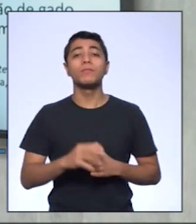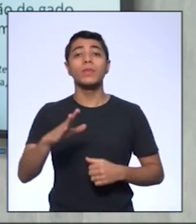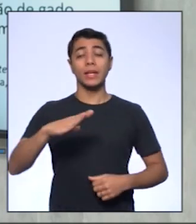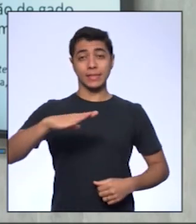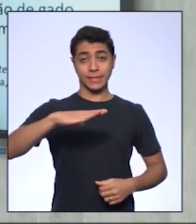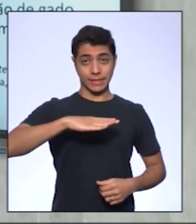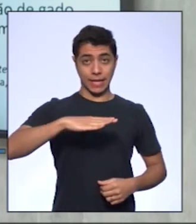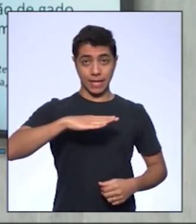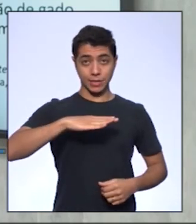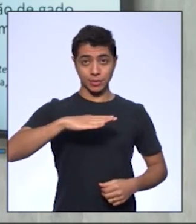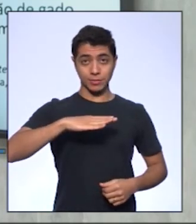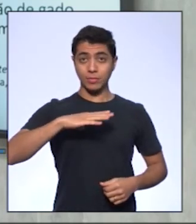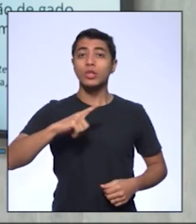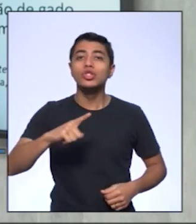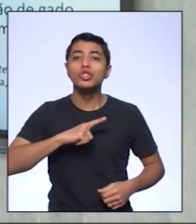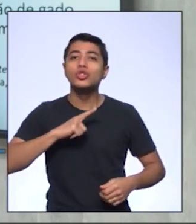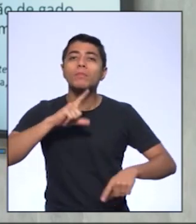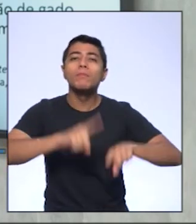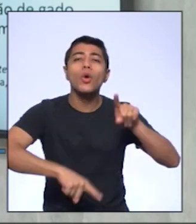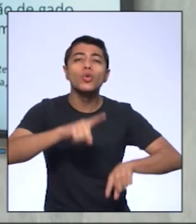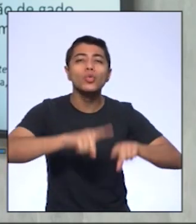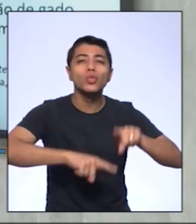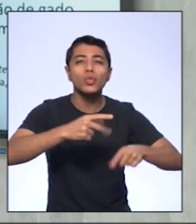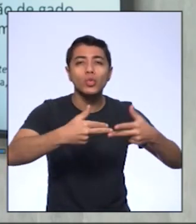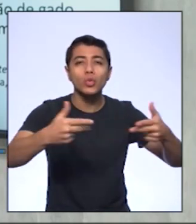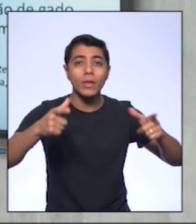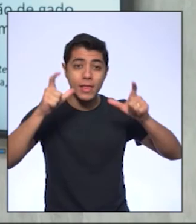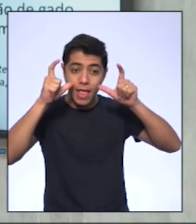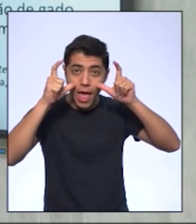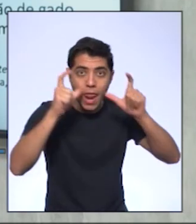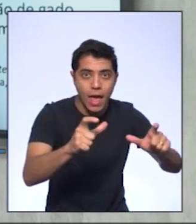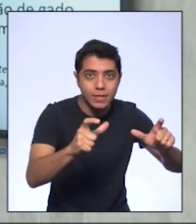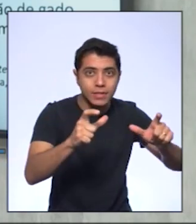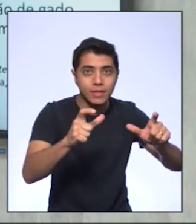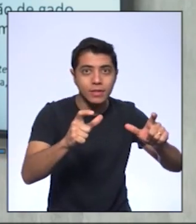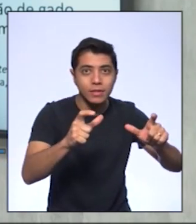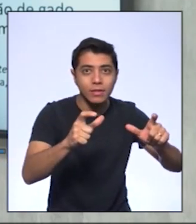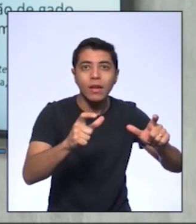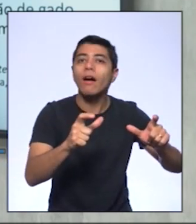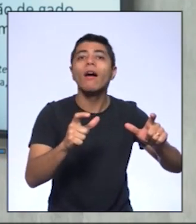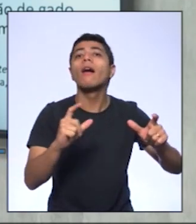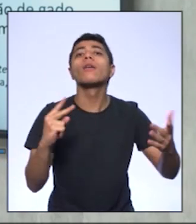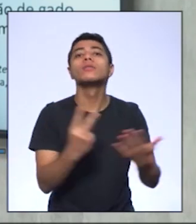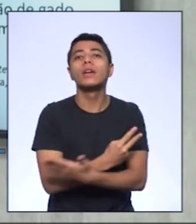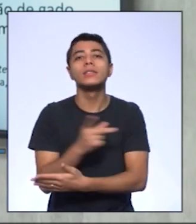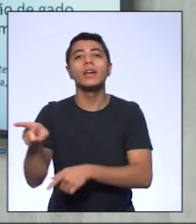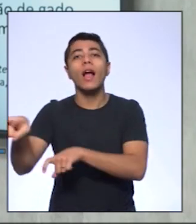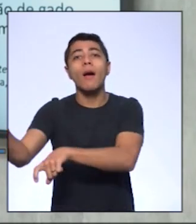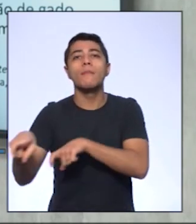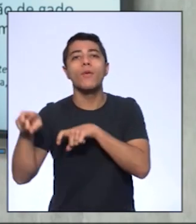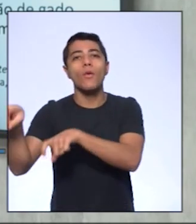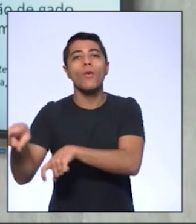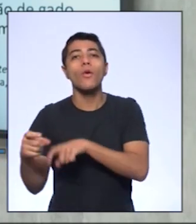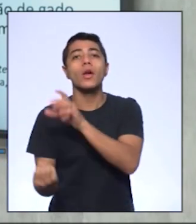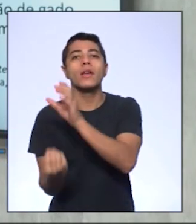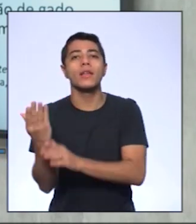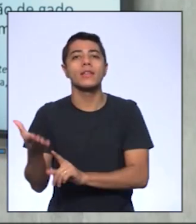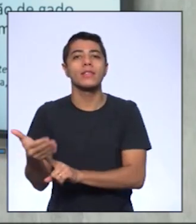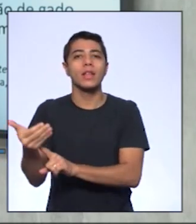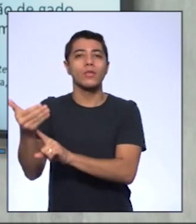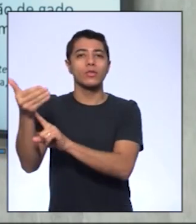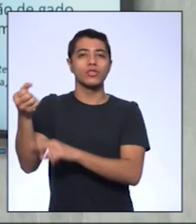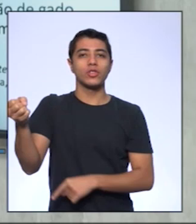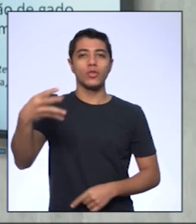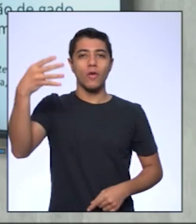fez com que novas tecnologias fossem geradas no campo. Você entendeu isso que eu acabei de falar ou não? Concordou comigo nesse texto ou não?